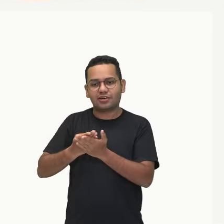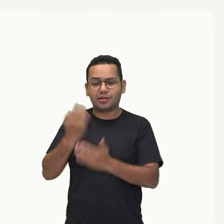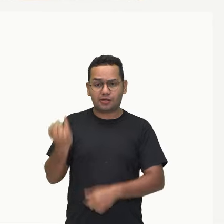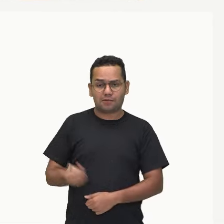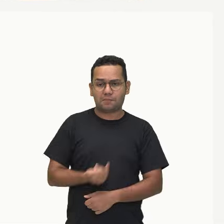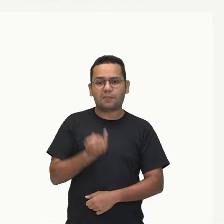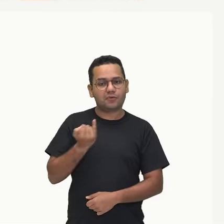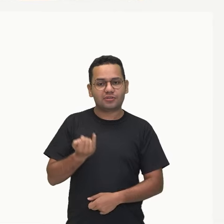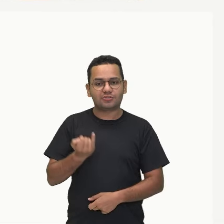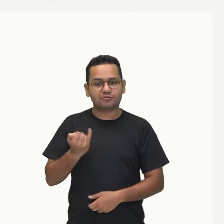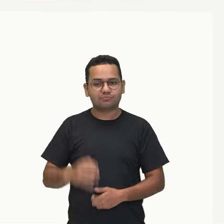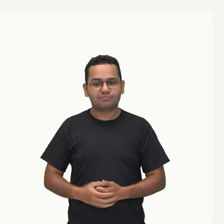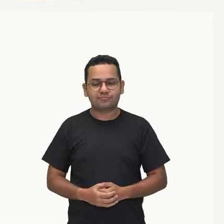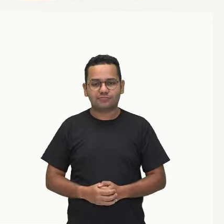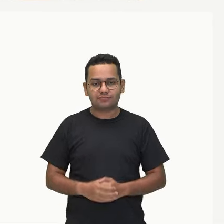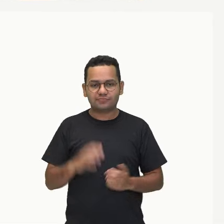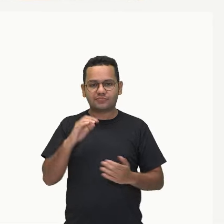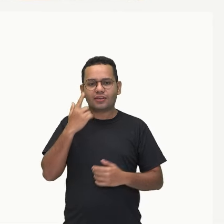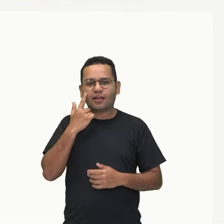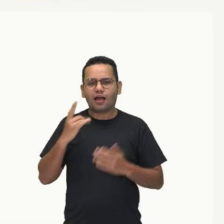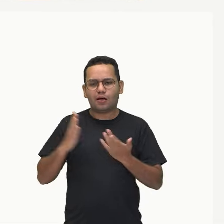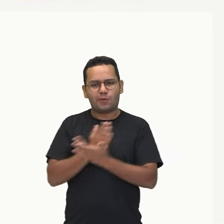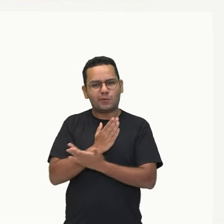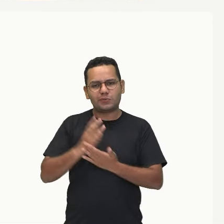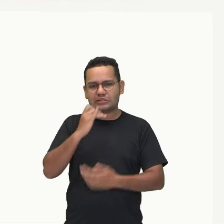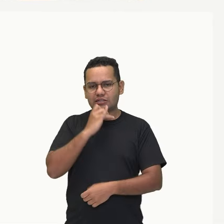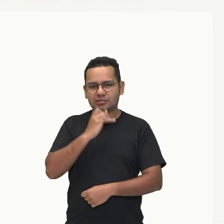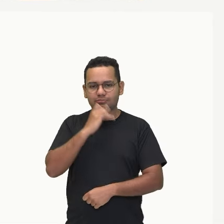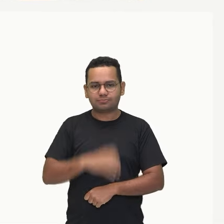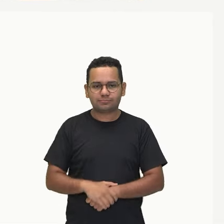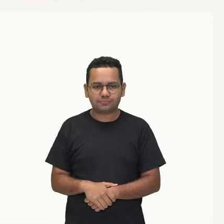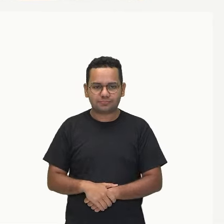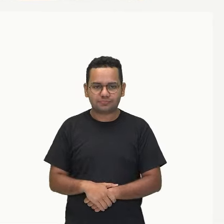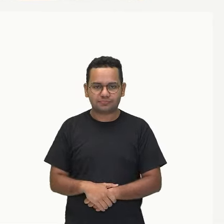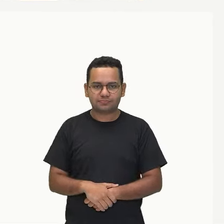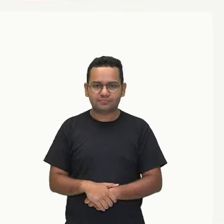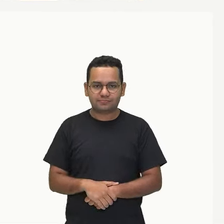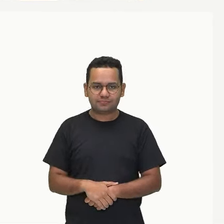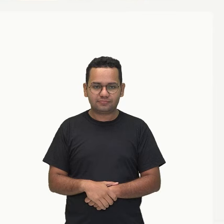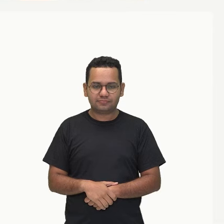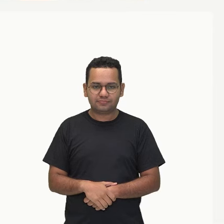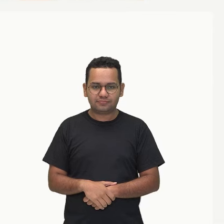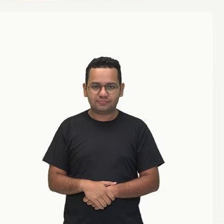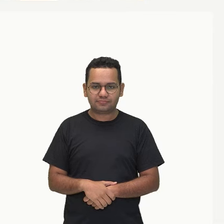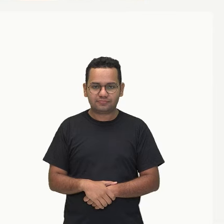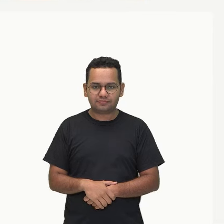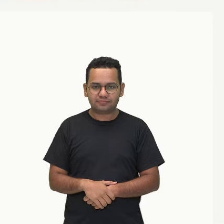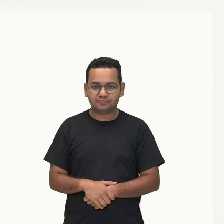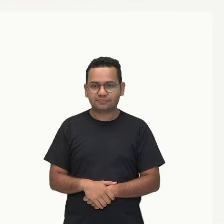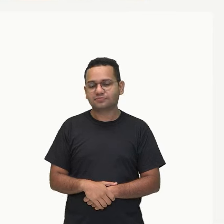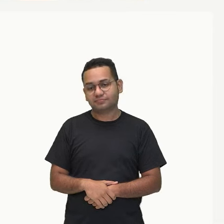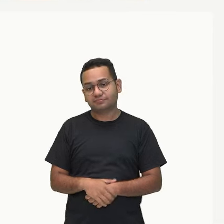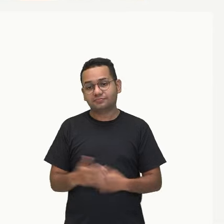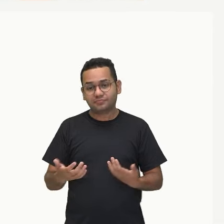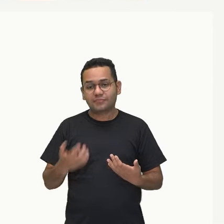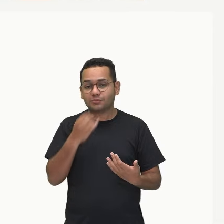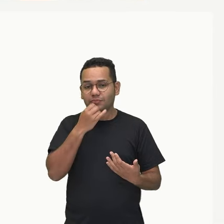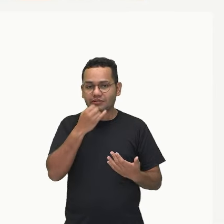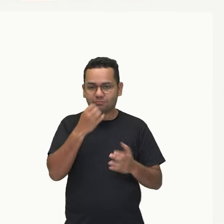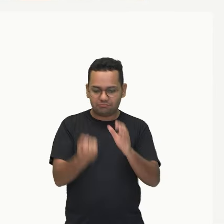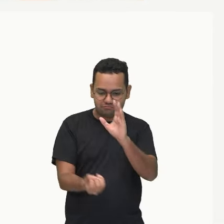está aí. Alguns exemplos disso daí estão aí. Eu coloquei para vocês. Olha só, a criação do universo em 7